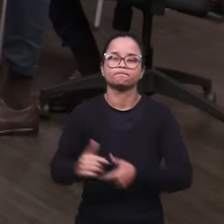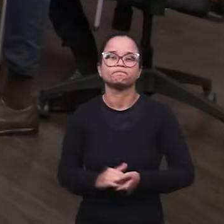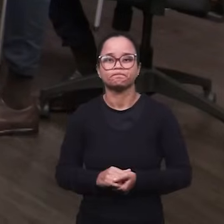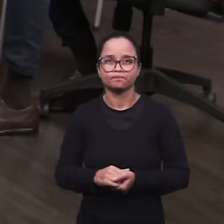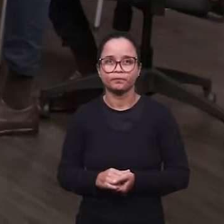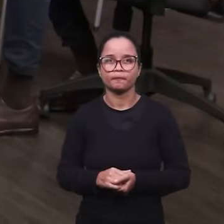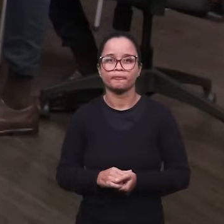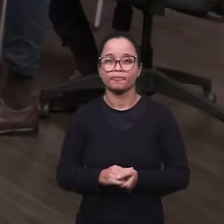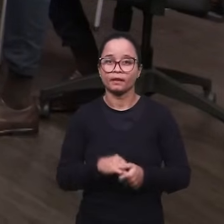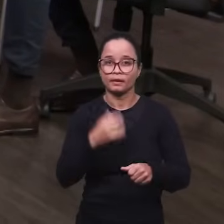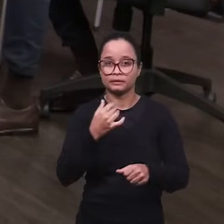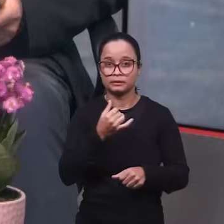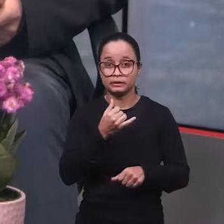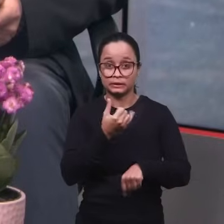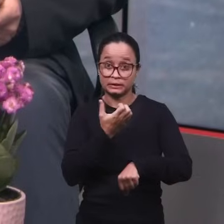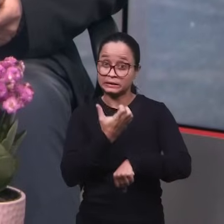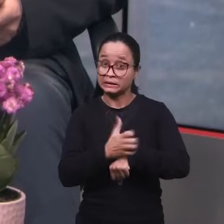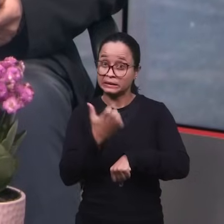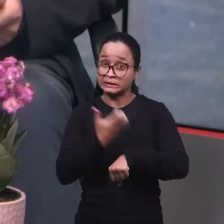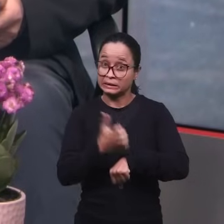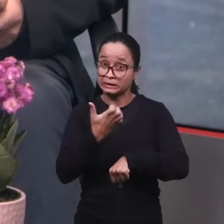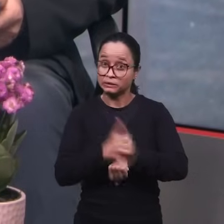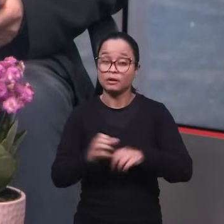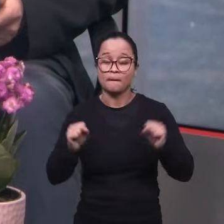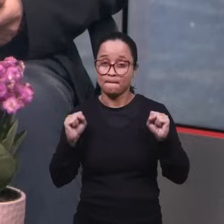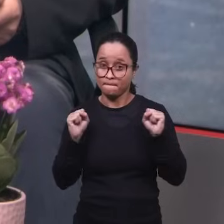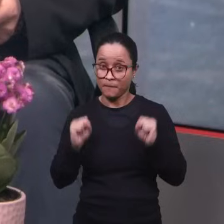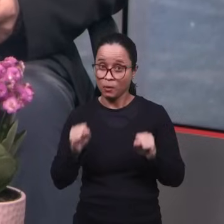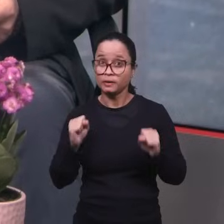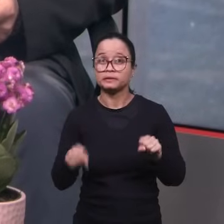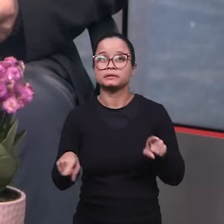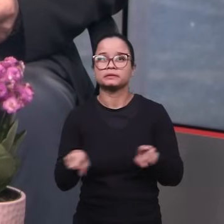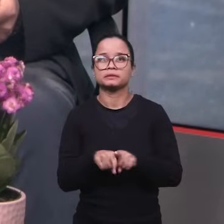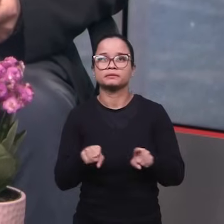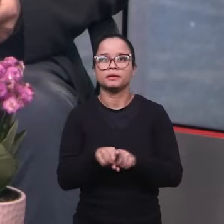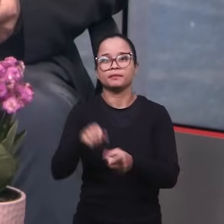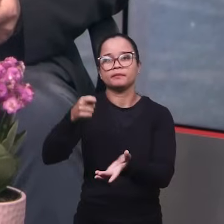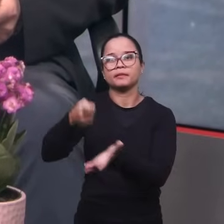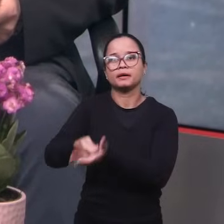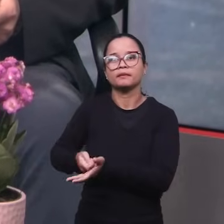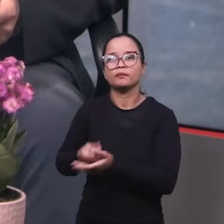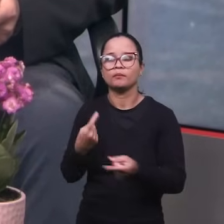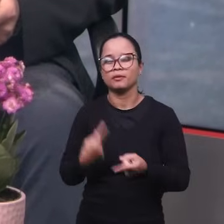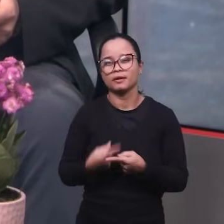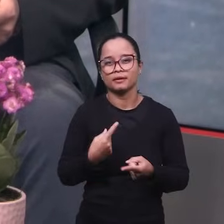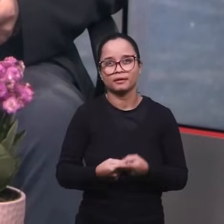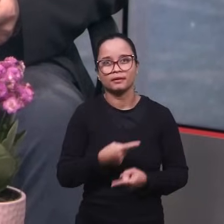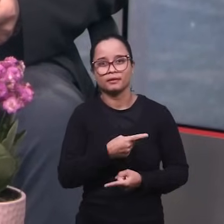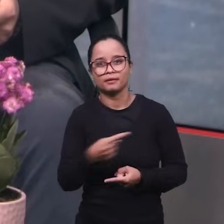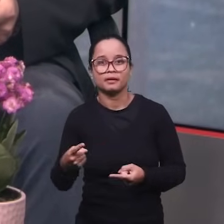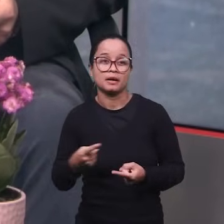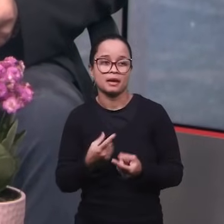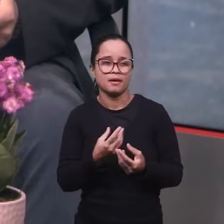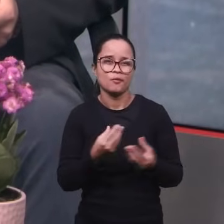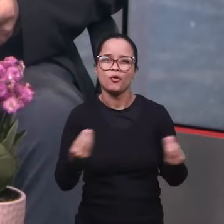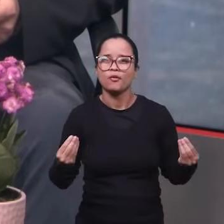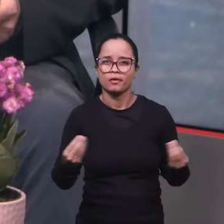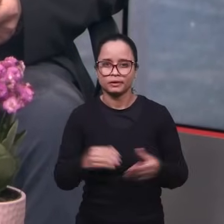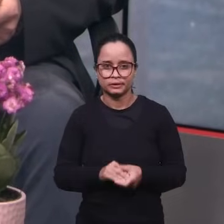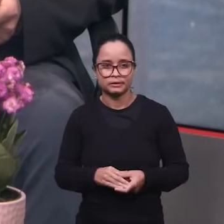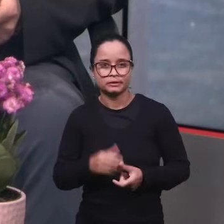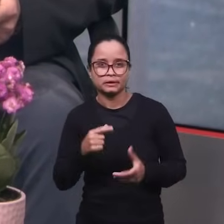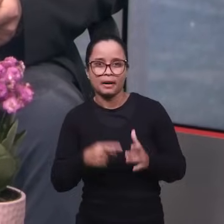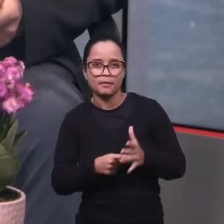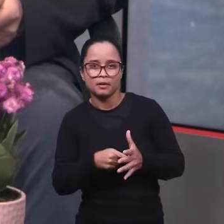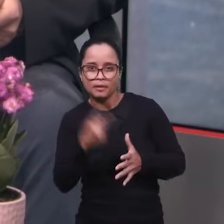trabalho. O estagiário, ele pode contribuir também? Porque acaba por ser, para muitos,